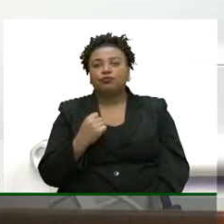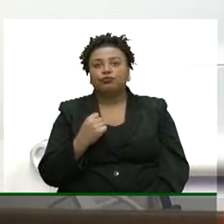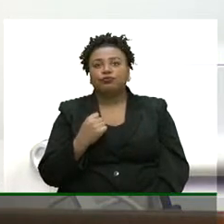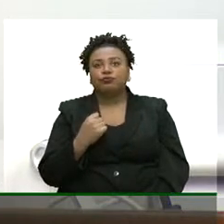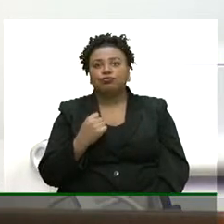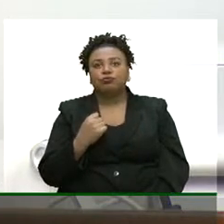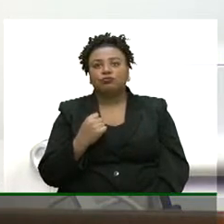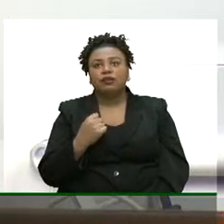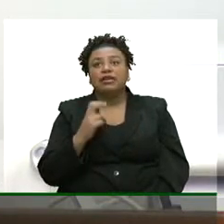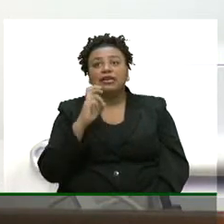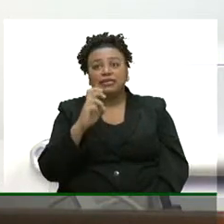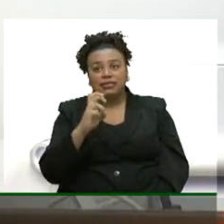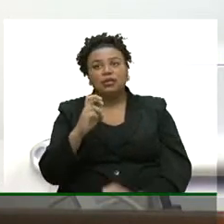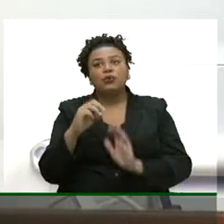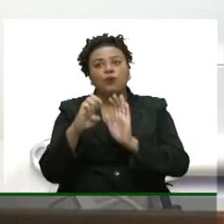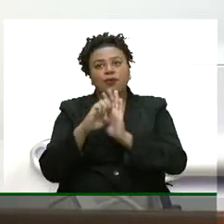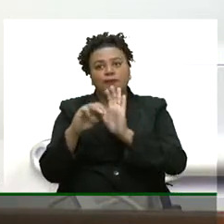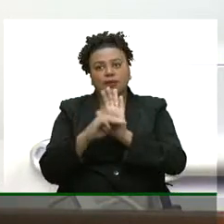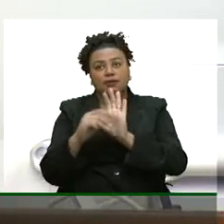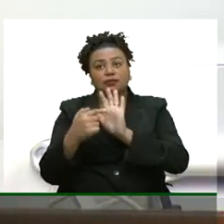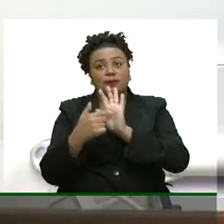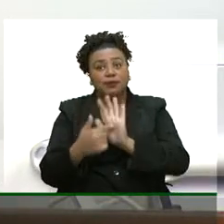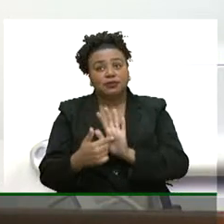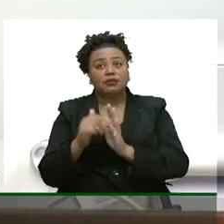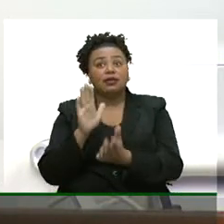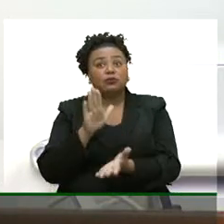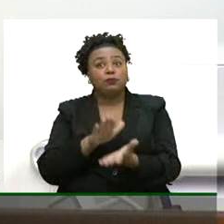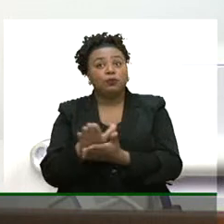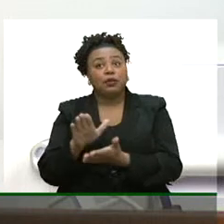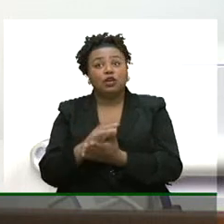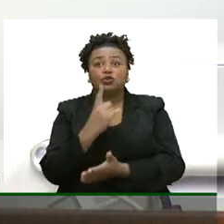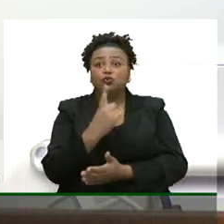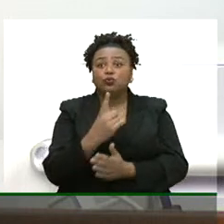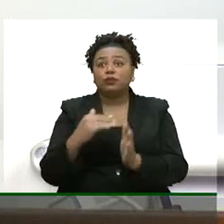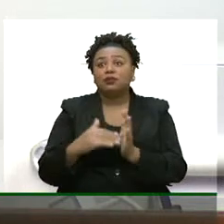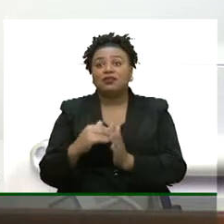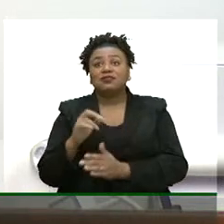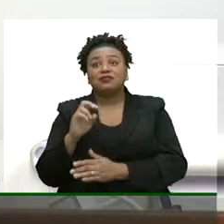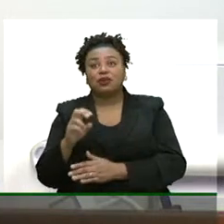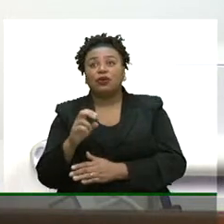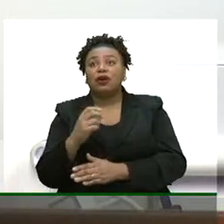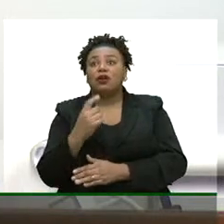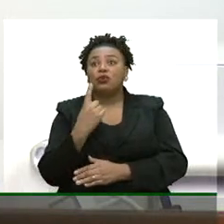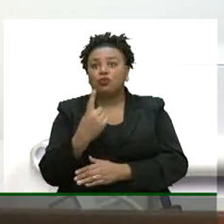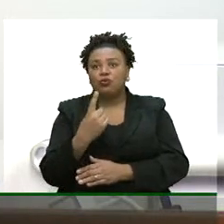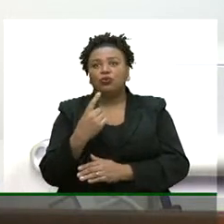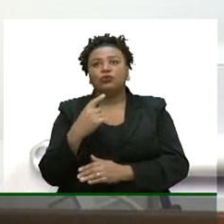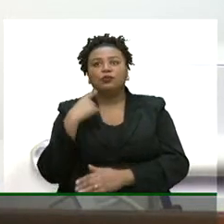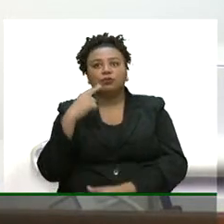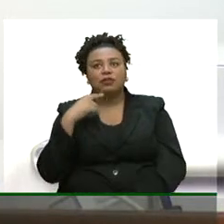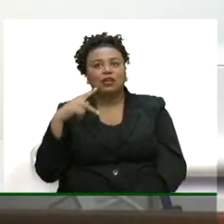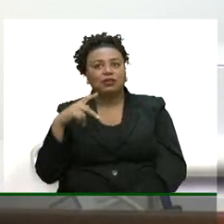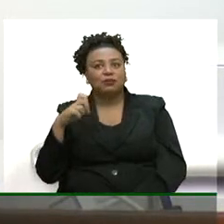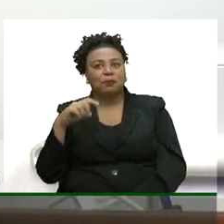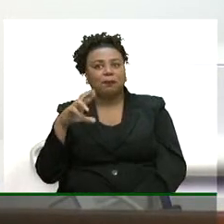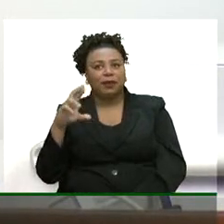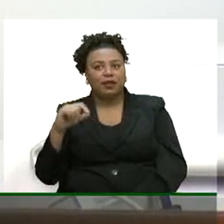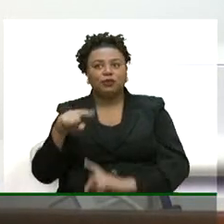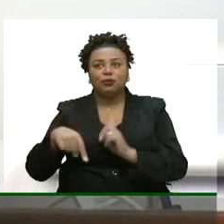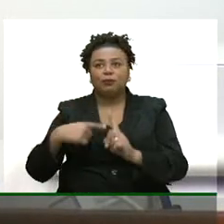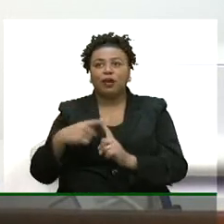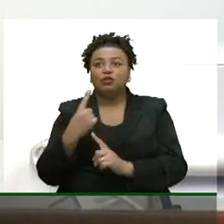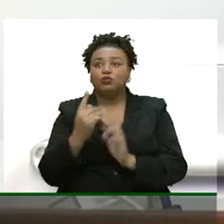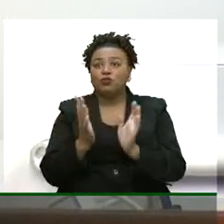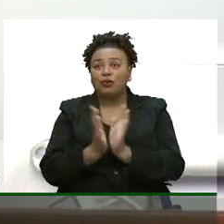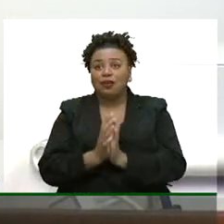as 5 emendas apresentadas foram publicadas de 1 a 4. Emenda de número 1, do deputado Pedro Pereira, mais um colega